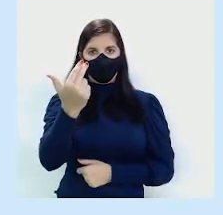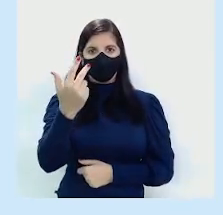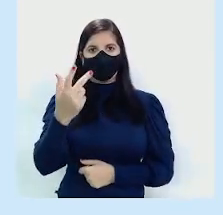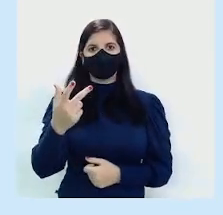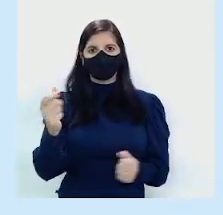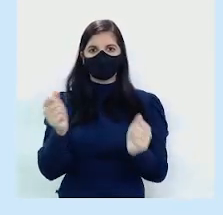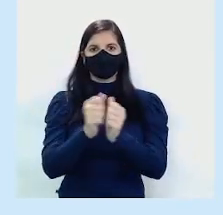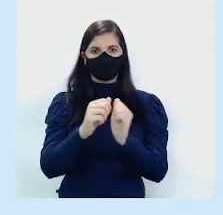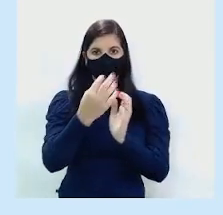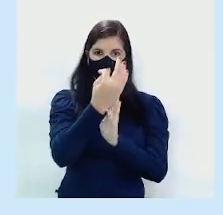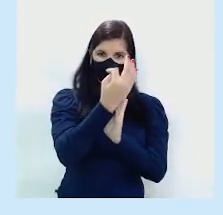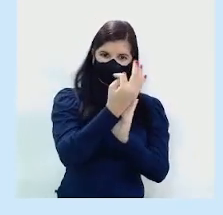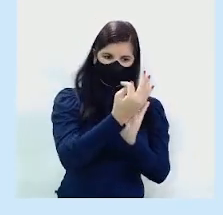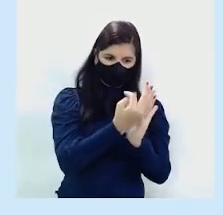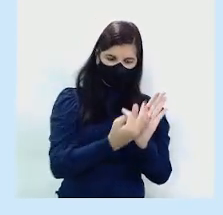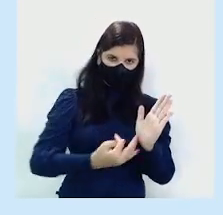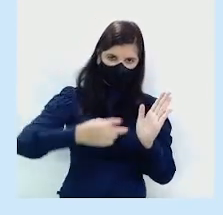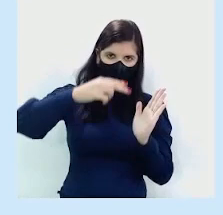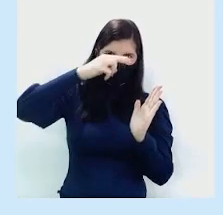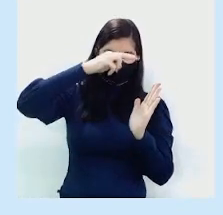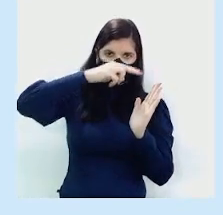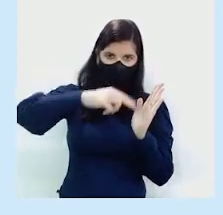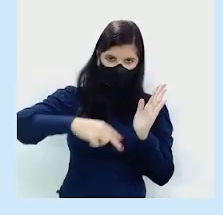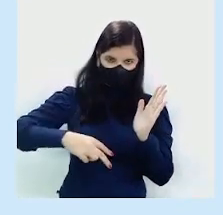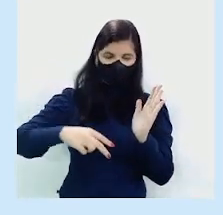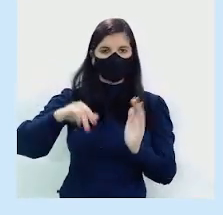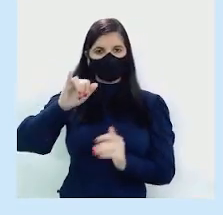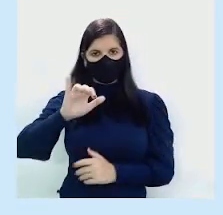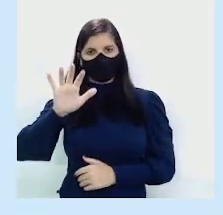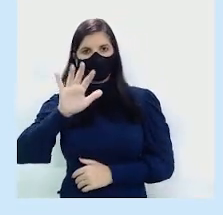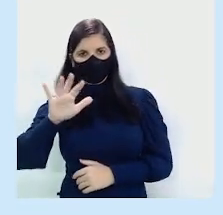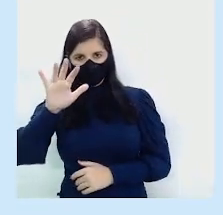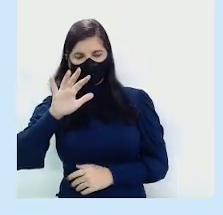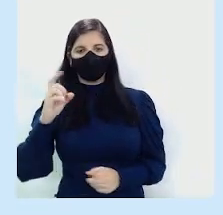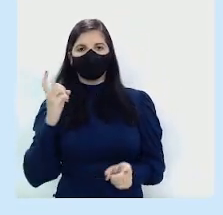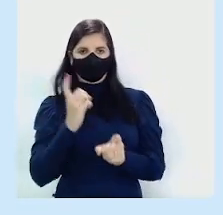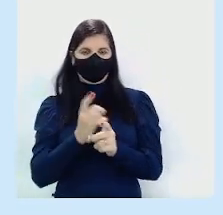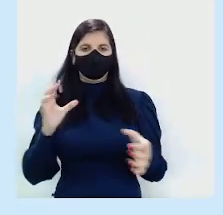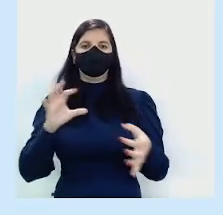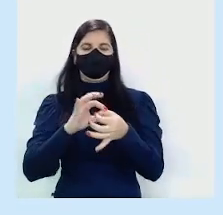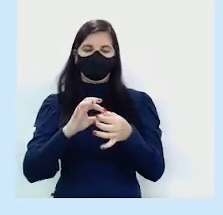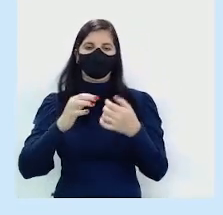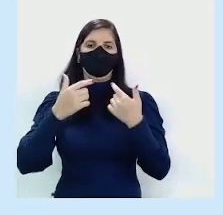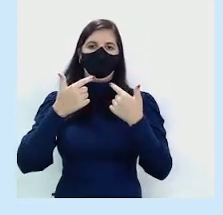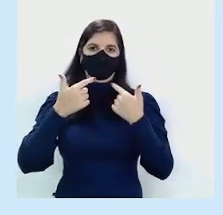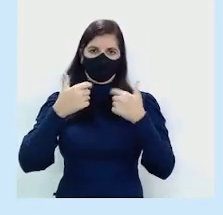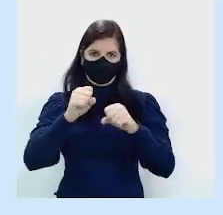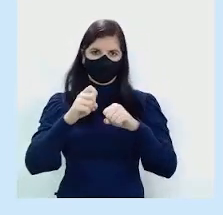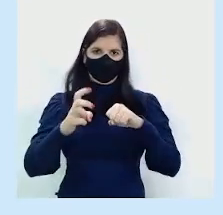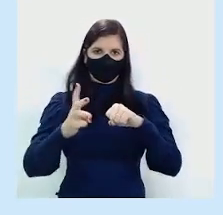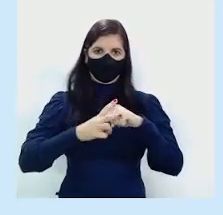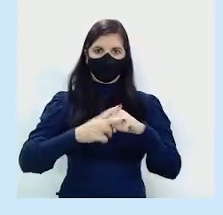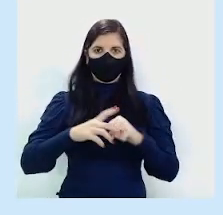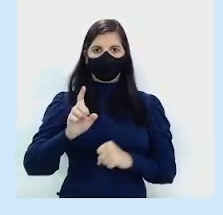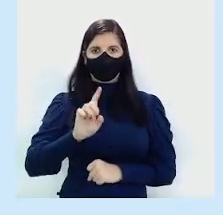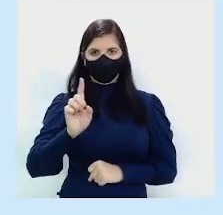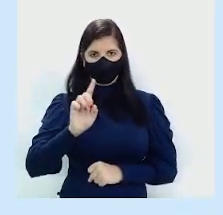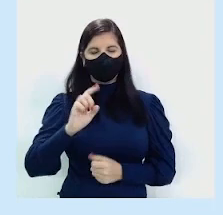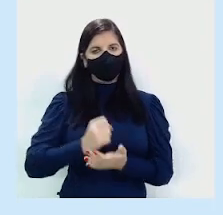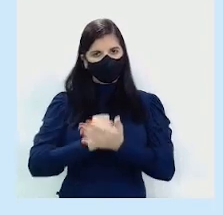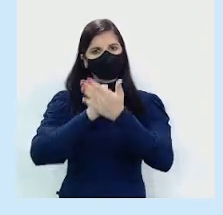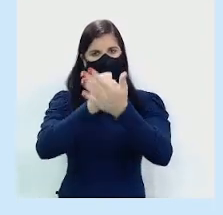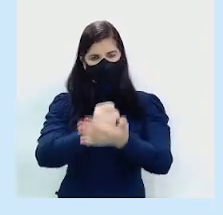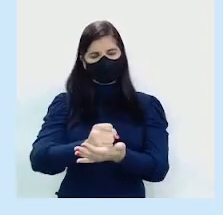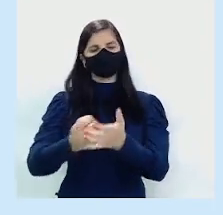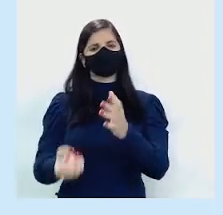lá, junto da parte verbal, também a presença de linguagem não verbal. Ajuda bastante